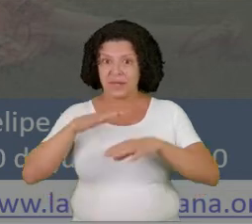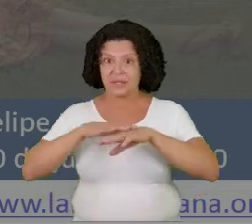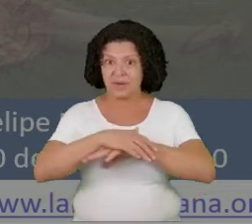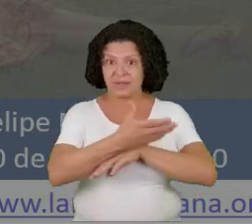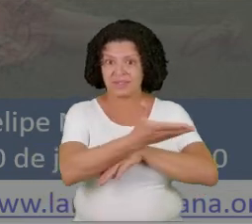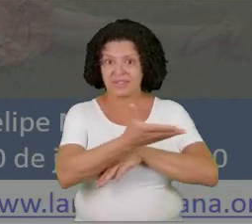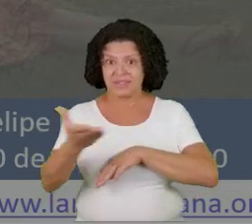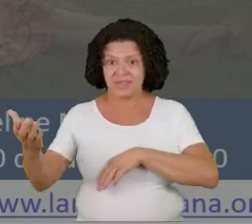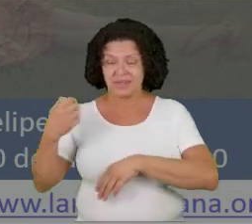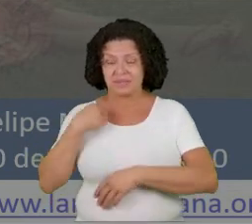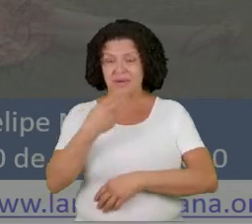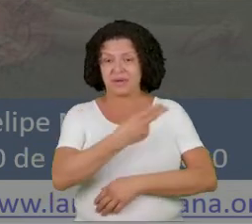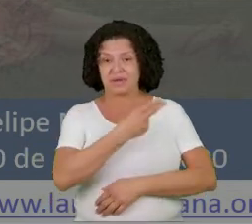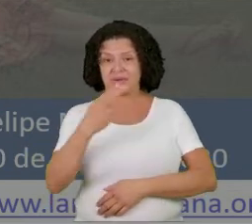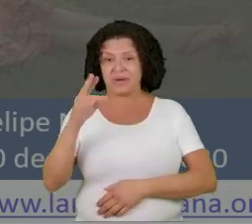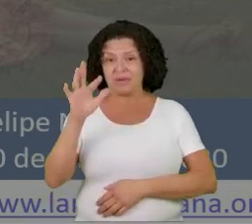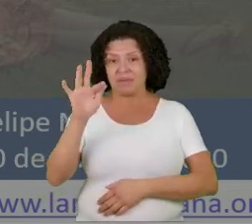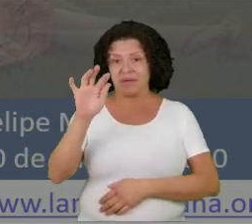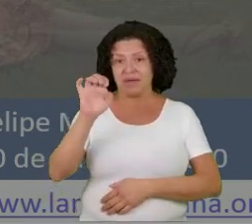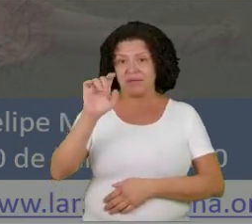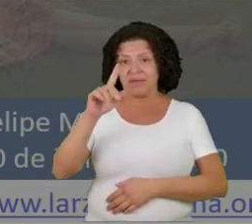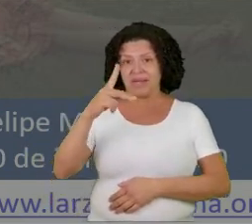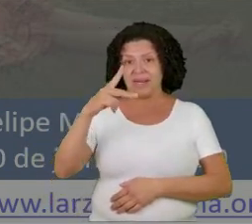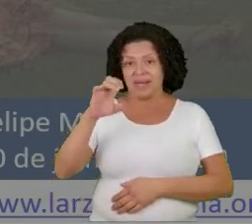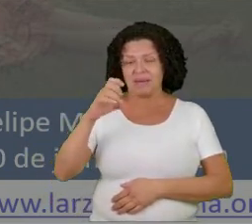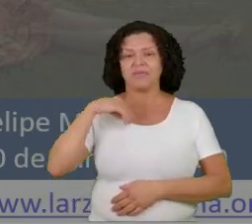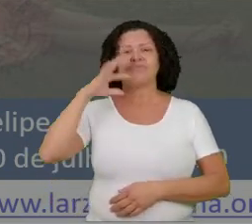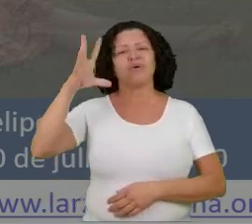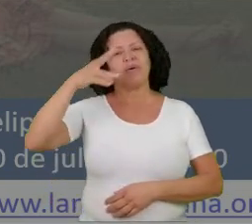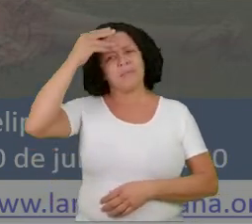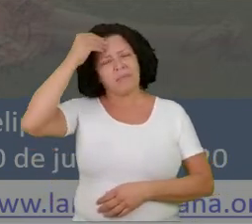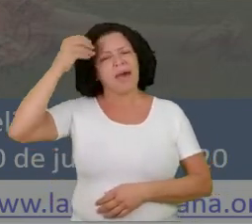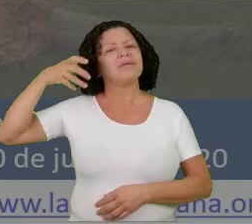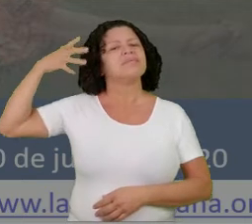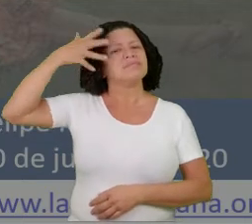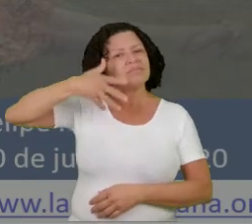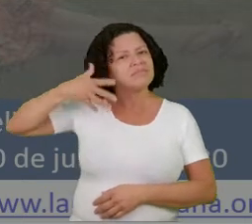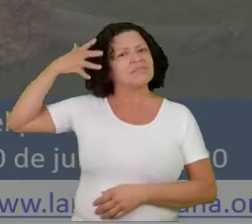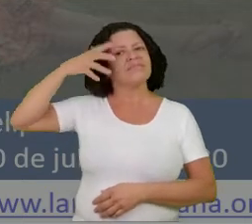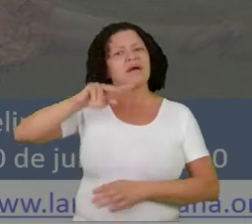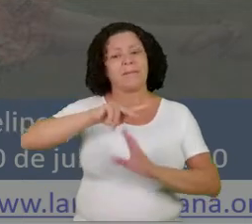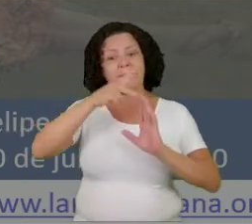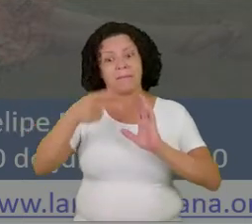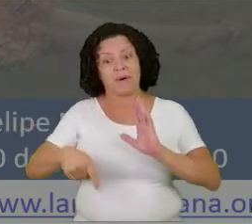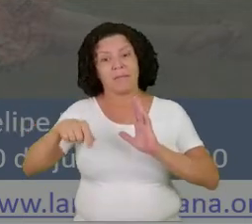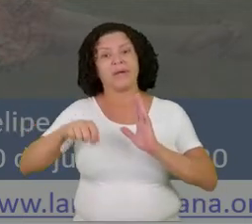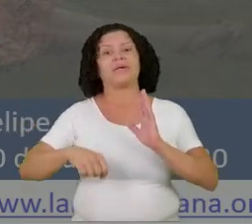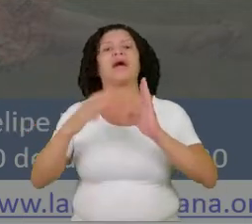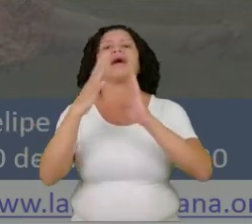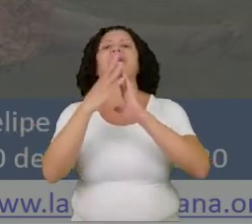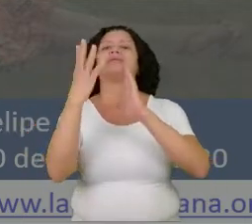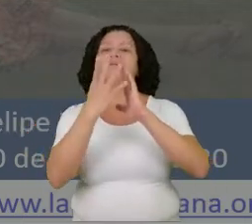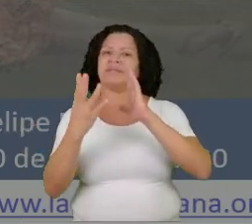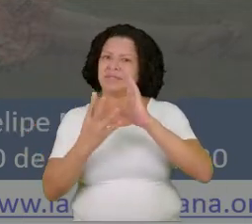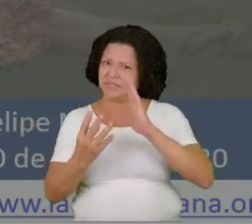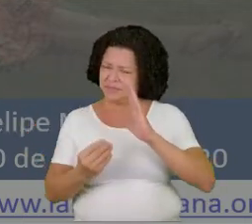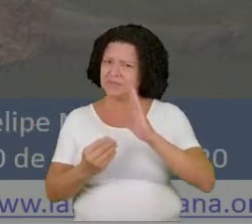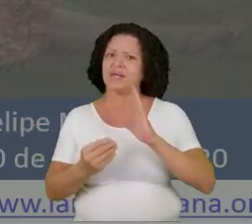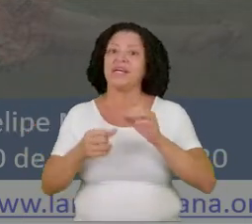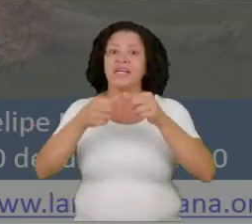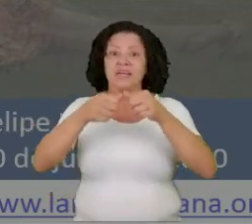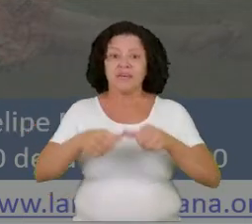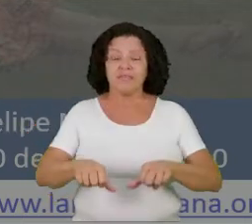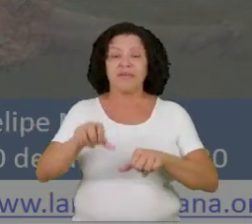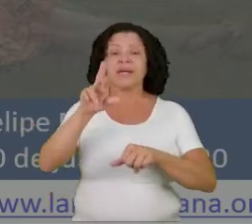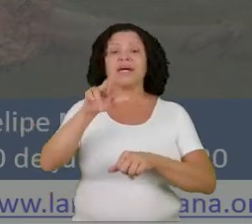todos. Meu nome é Felipe Mendes, sou médium e palestrante do Lar Irmã Zarabatana, uma casa